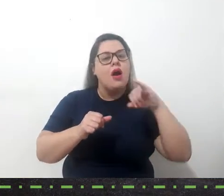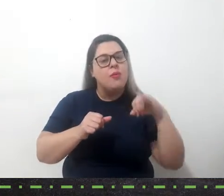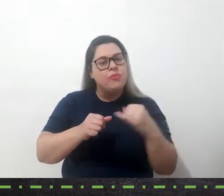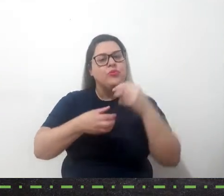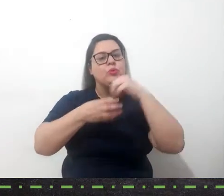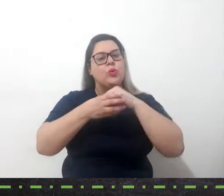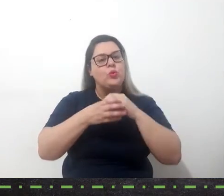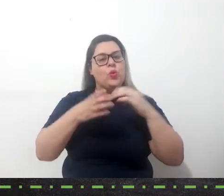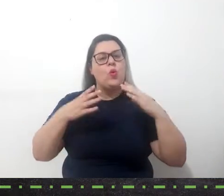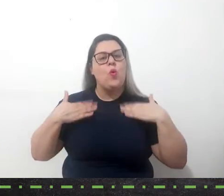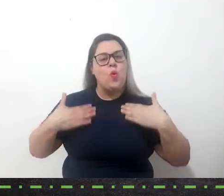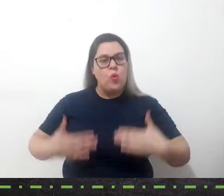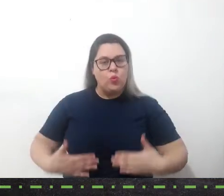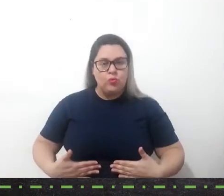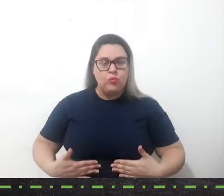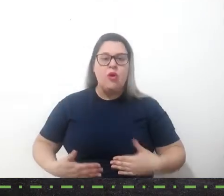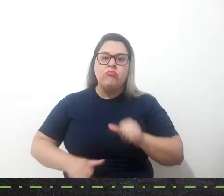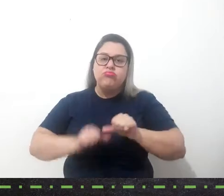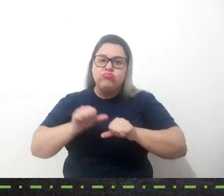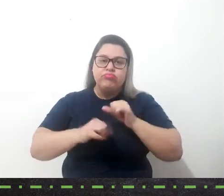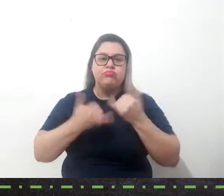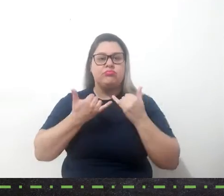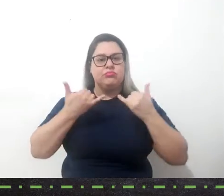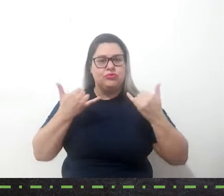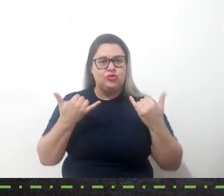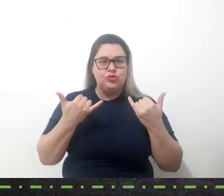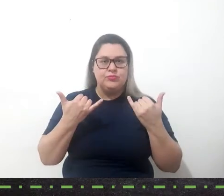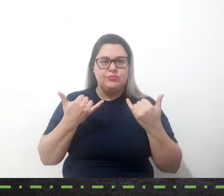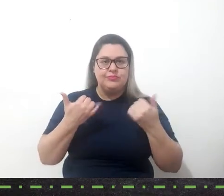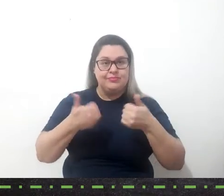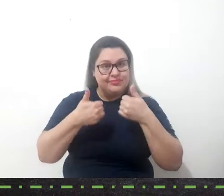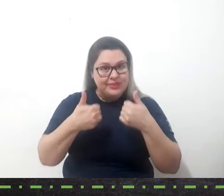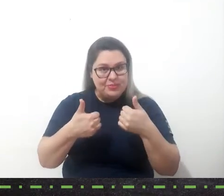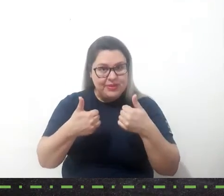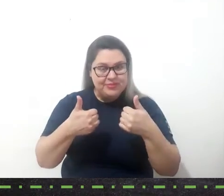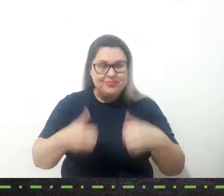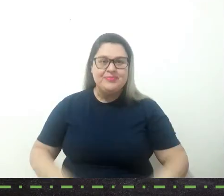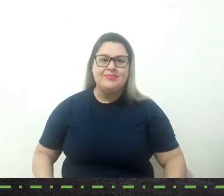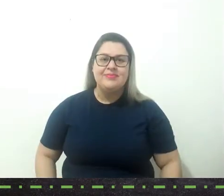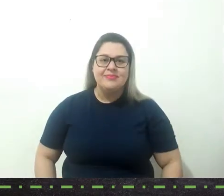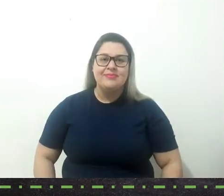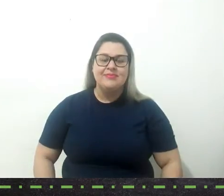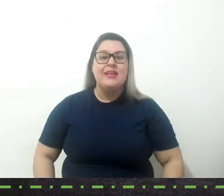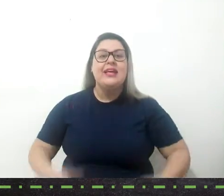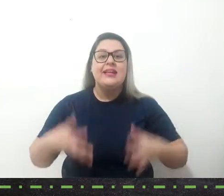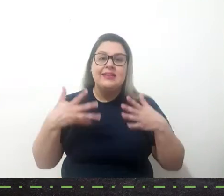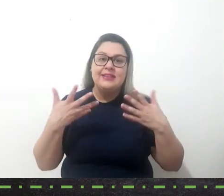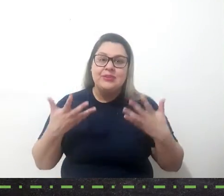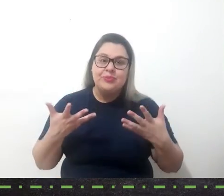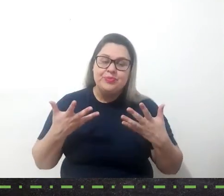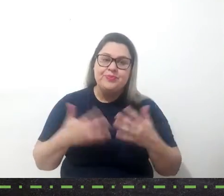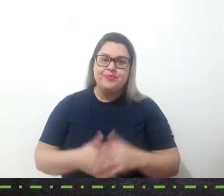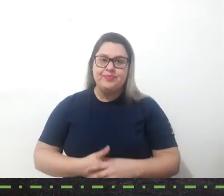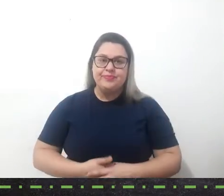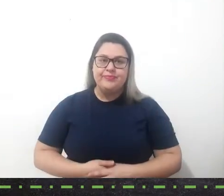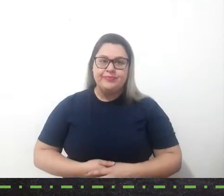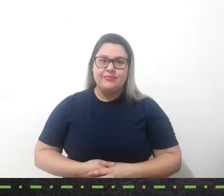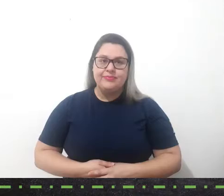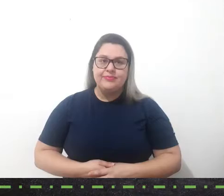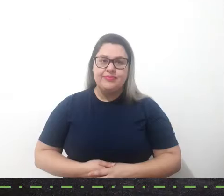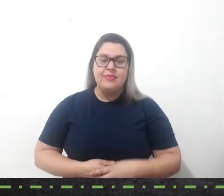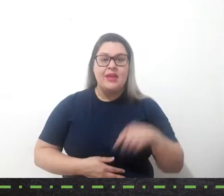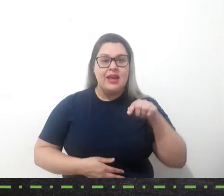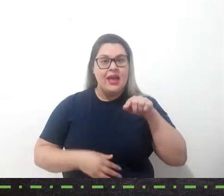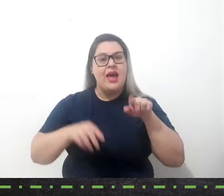humano para gerar energia. Tudo bem? Então, pessoal, aqui é